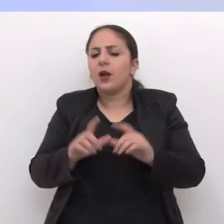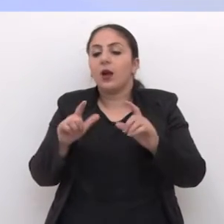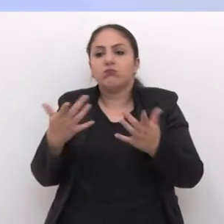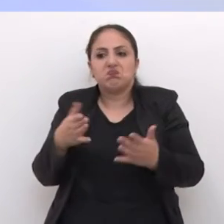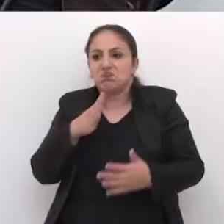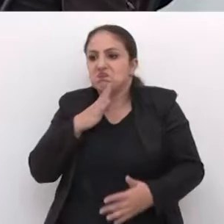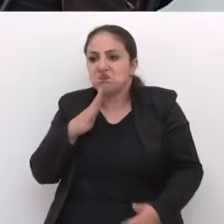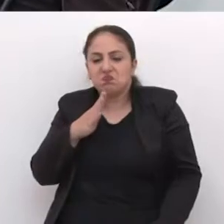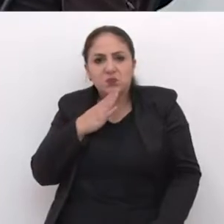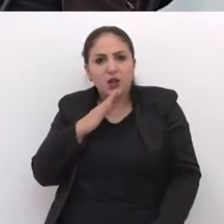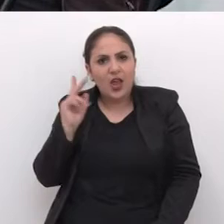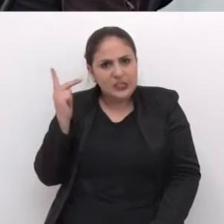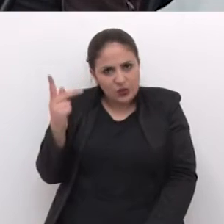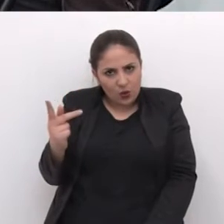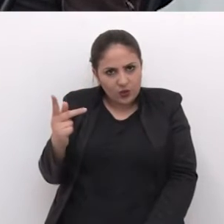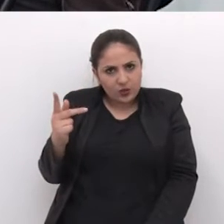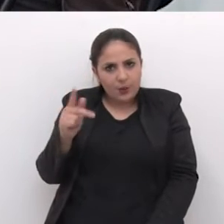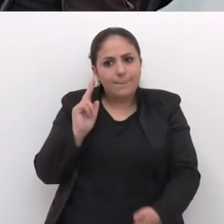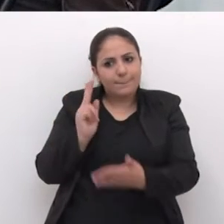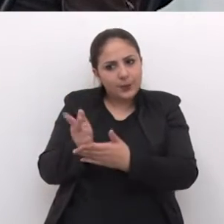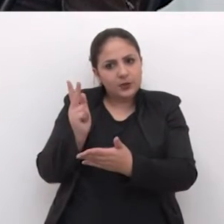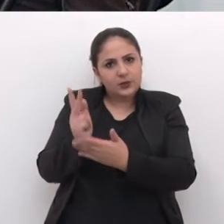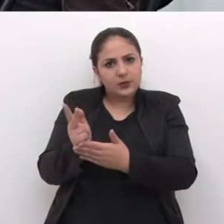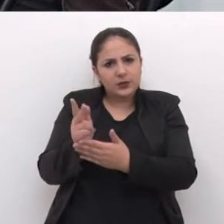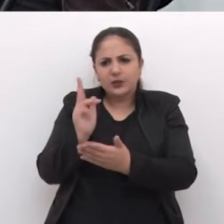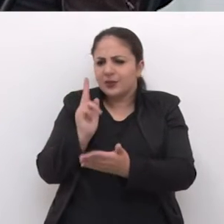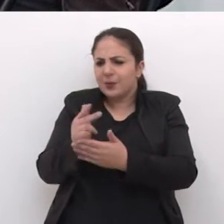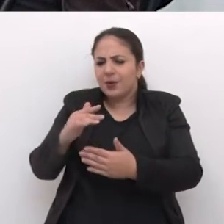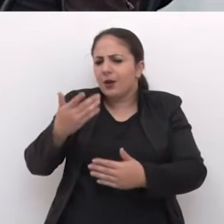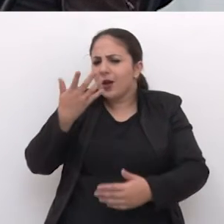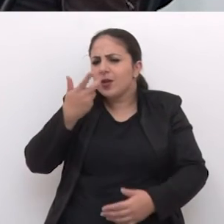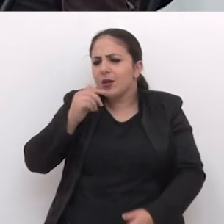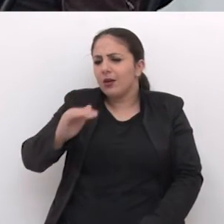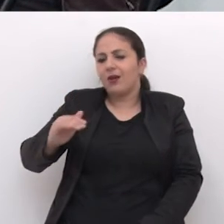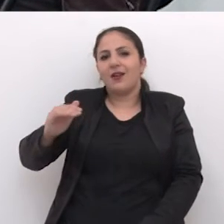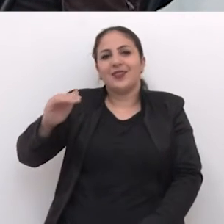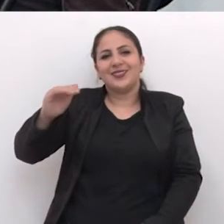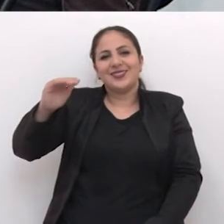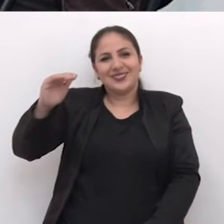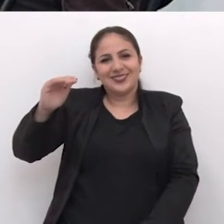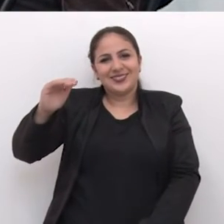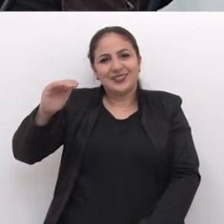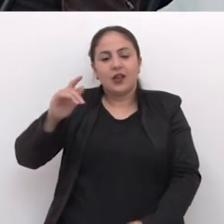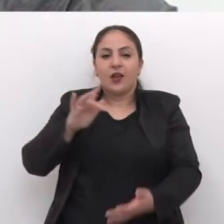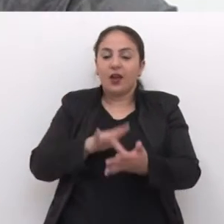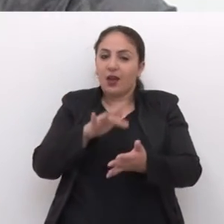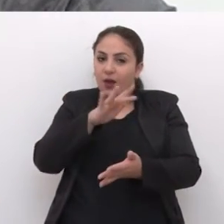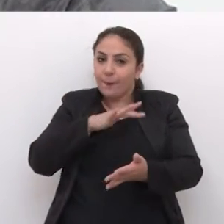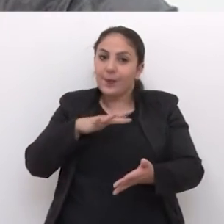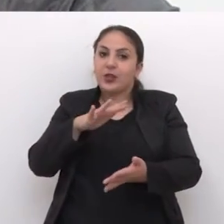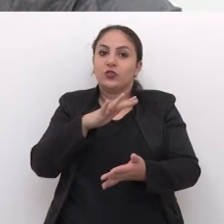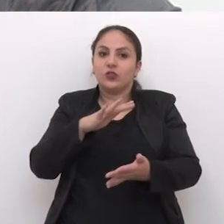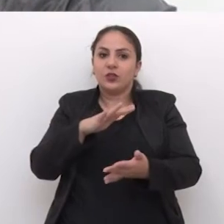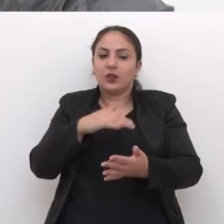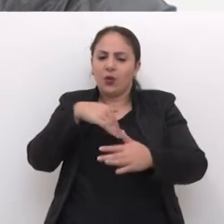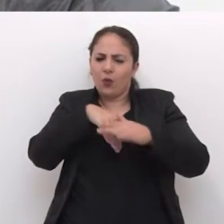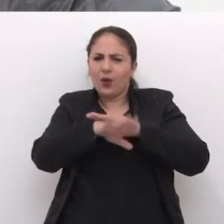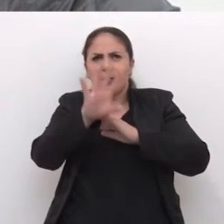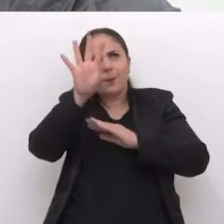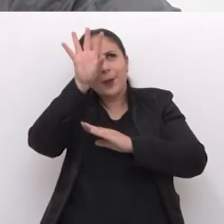Passo Fundo. Quem não conhece sua história permanece sempre criança, né? Então,